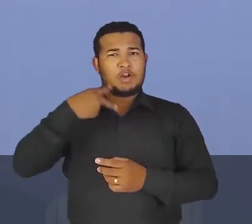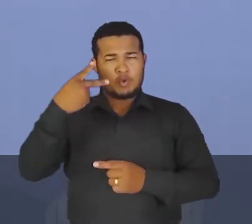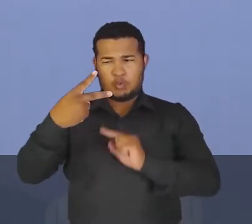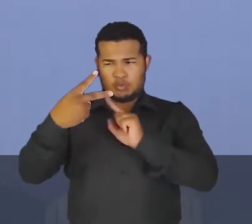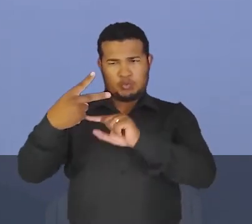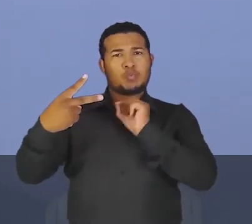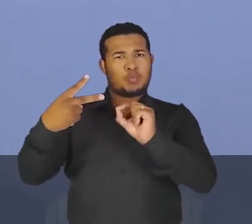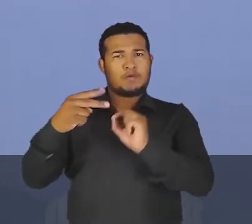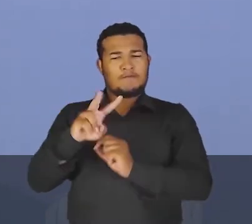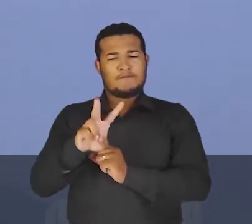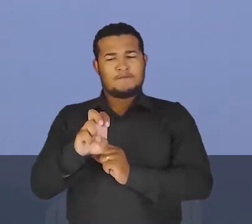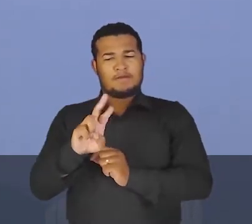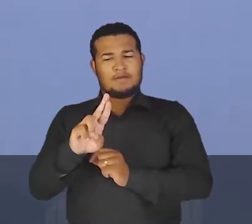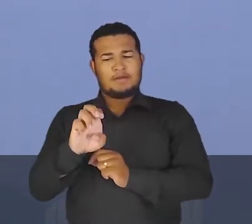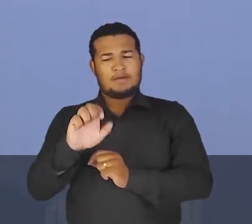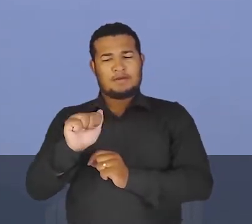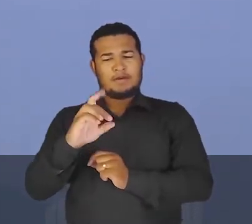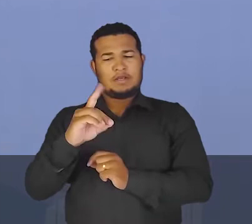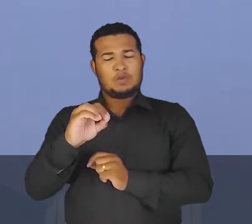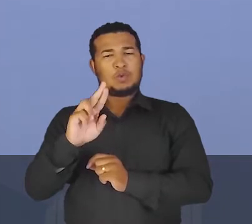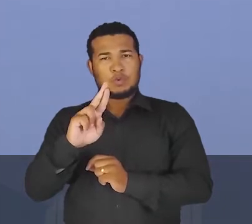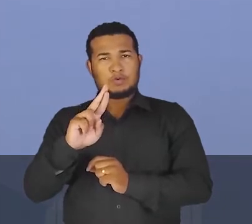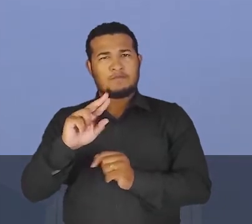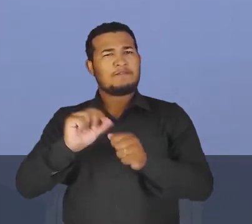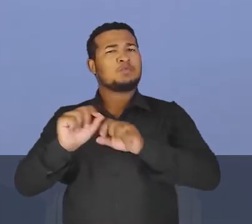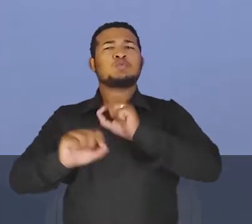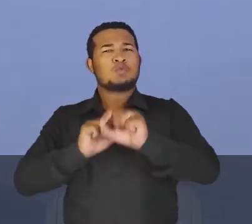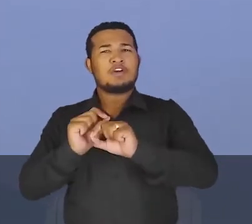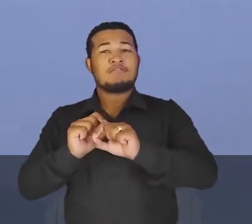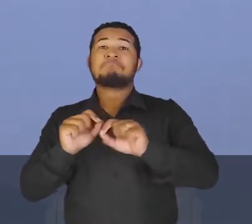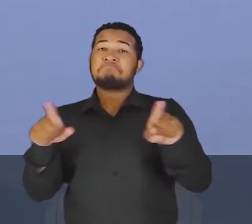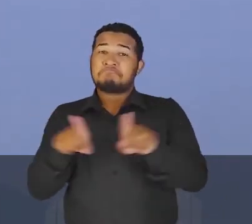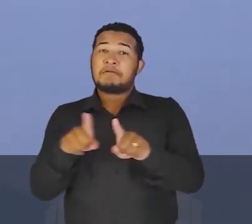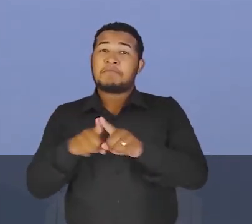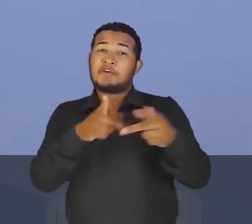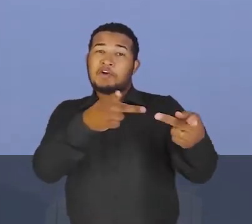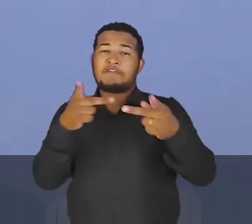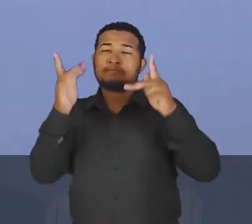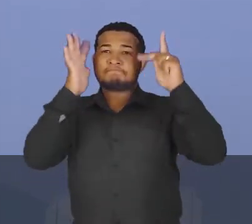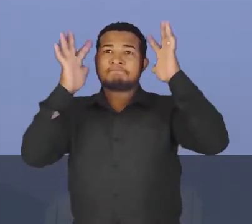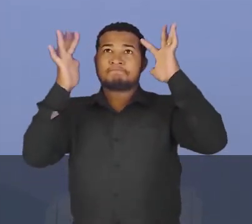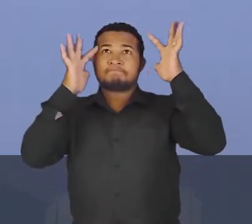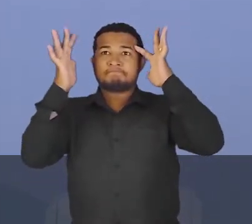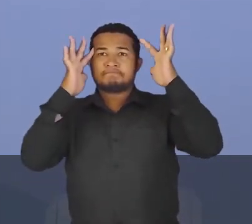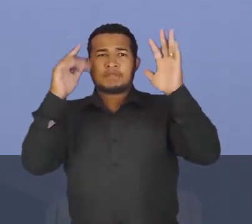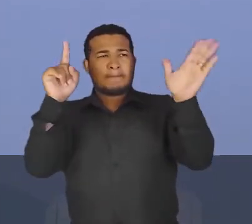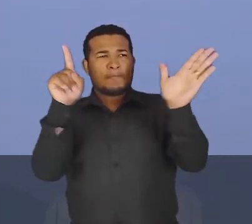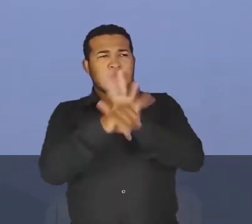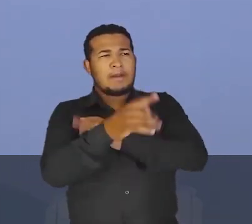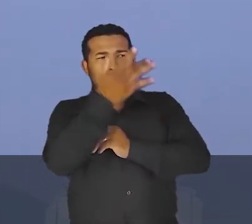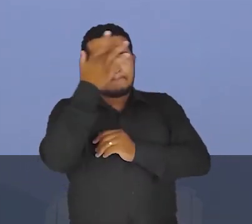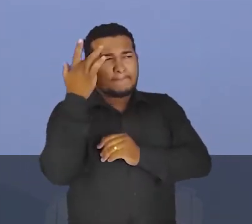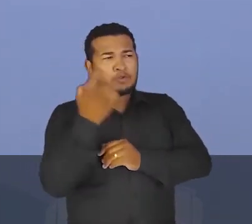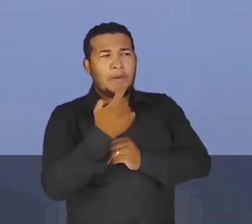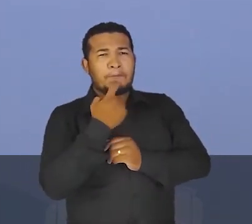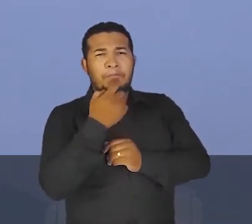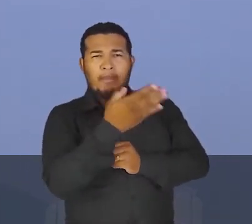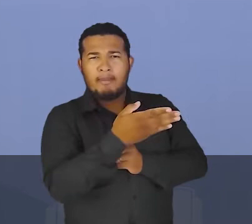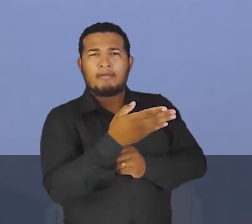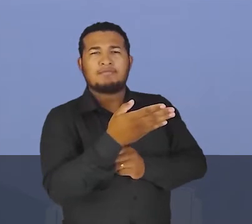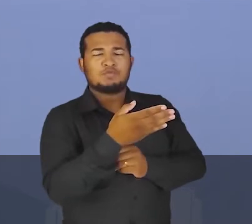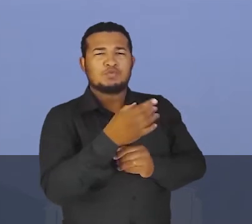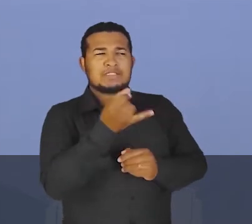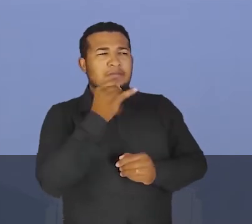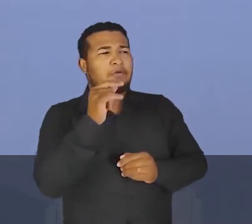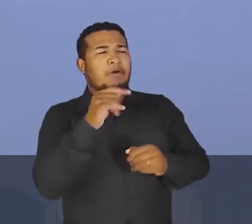o que um vereador faz? E nisso eu quero te convidar também a refletir e perguntar para uma pessoa próxima a você. Algum momento que